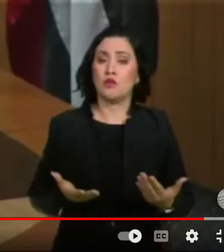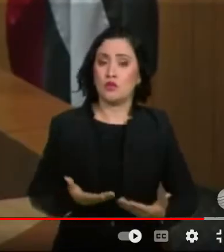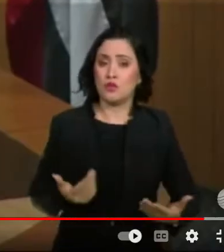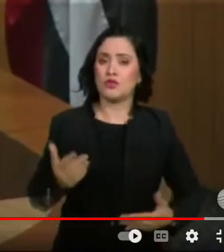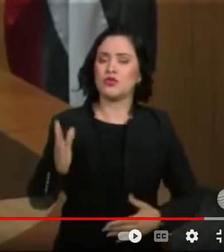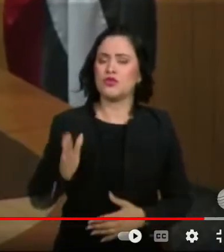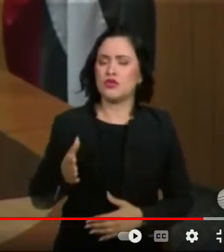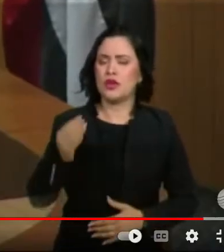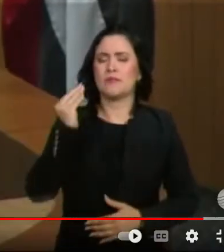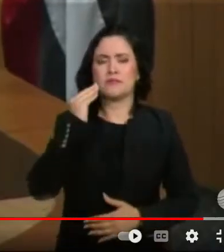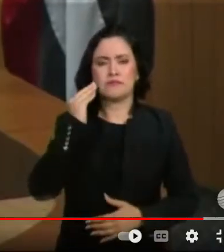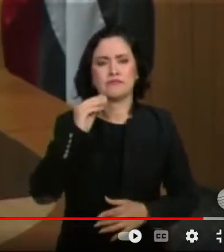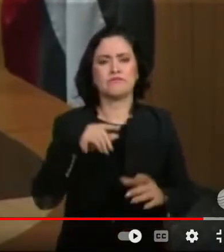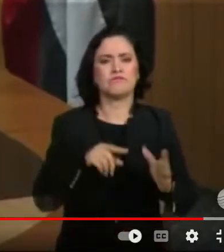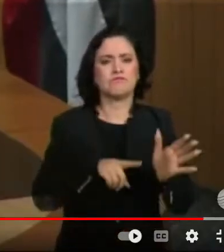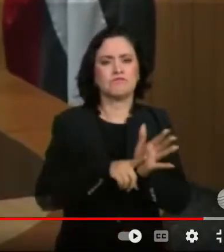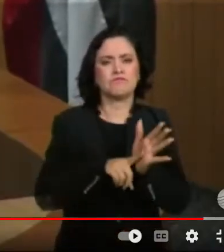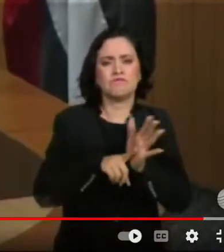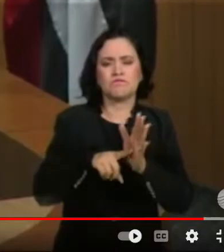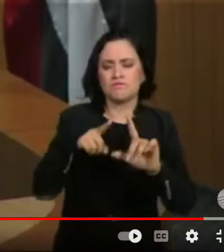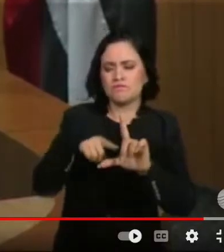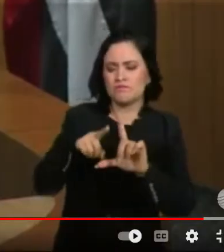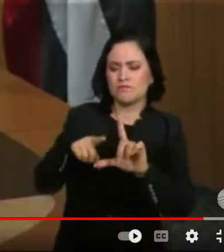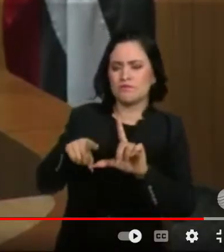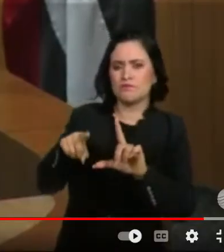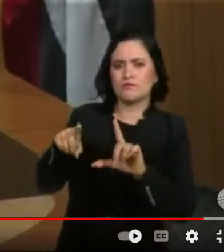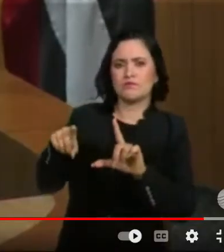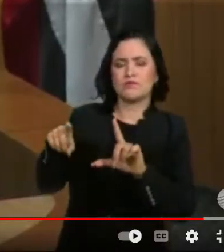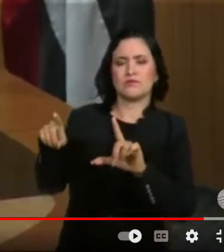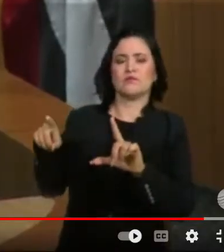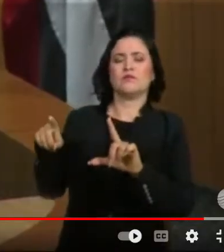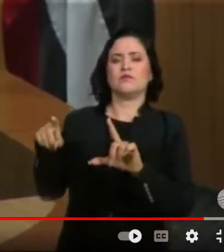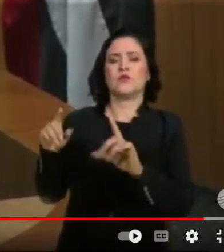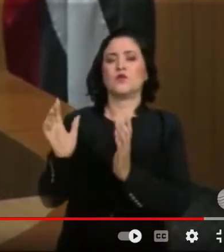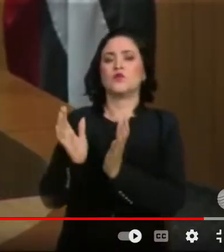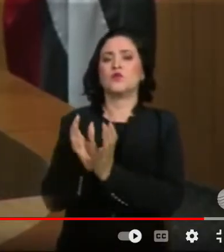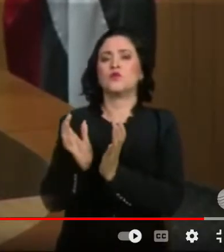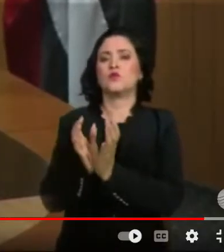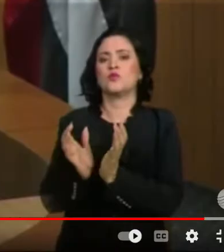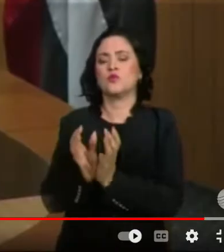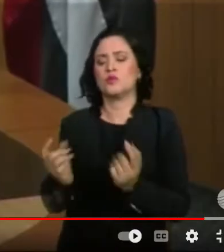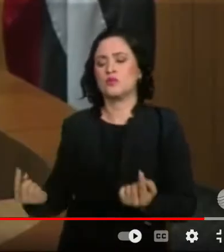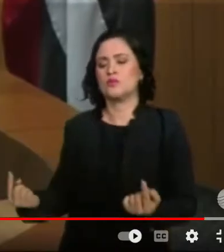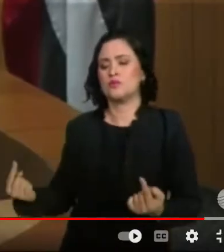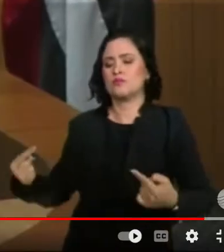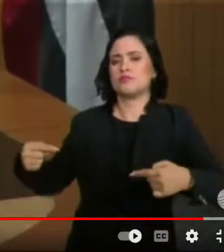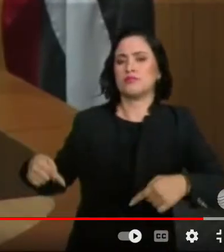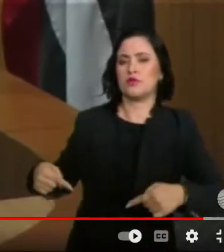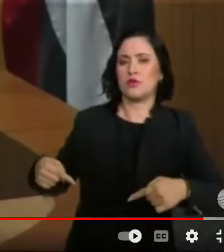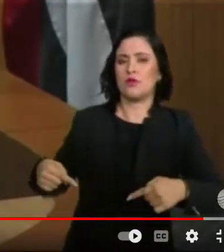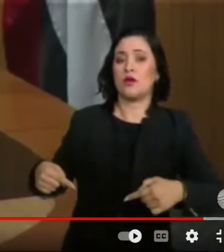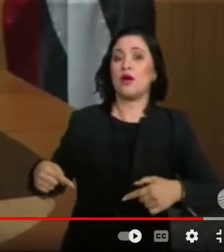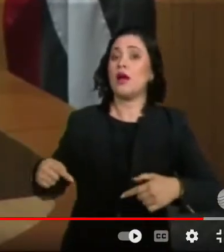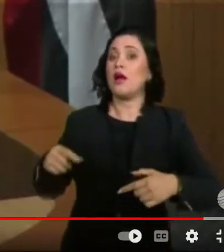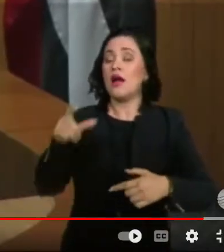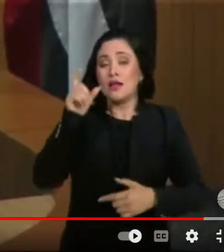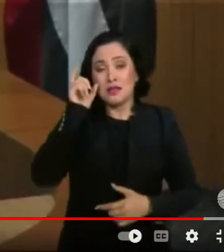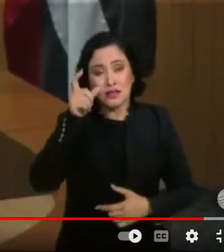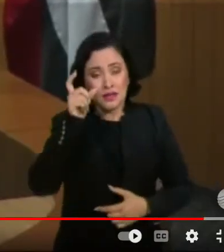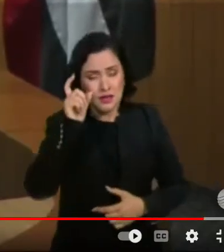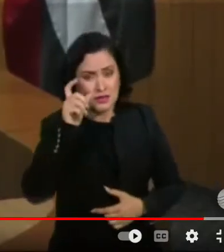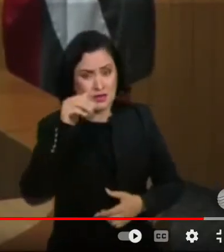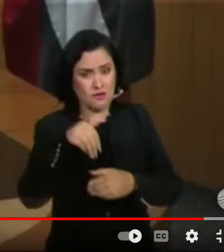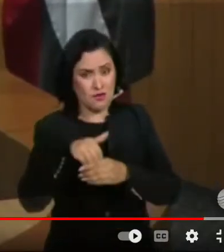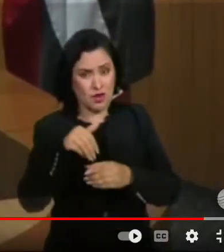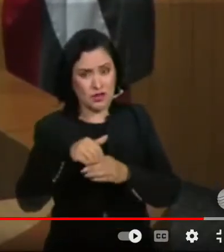as pesquisas que apontam lá em Codó o crescimento do grupo da oposição, o crescimento das pessoas que estão